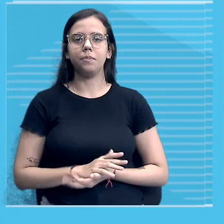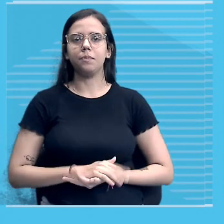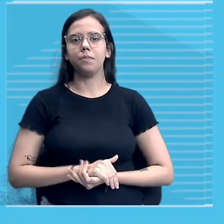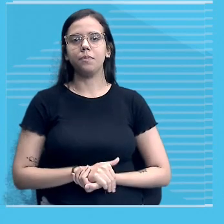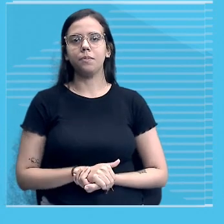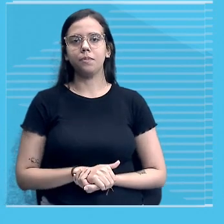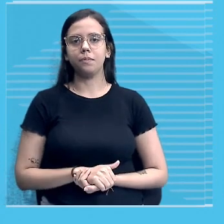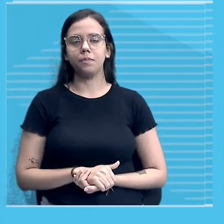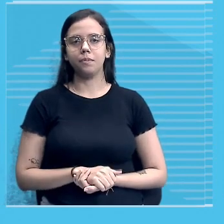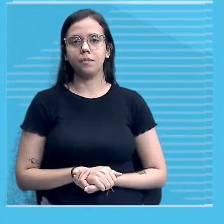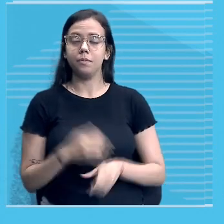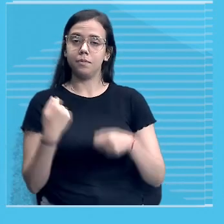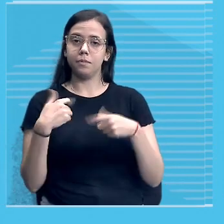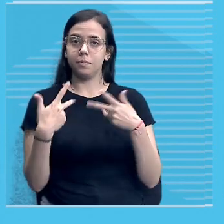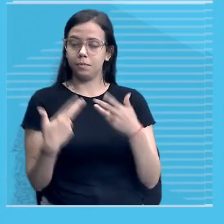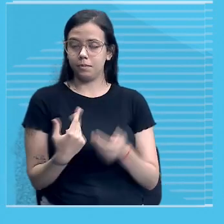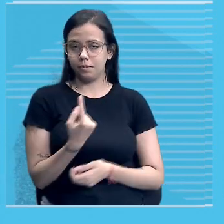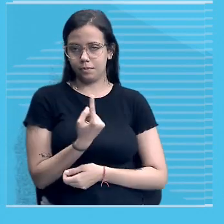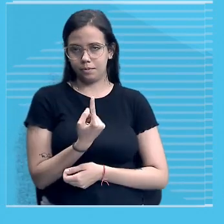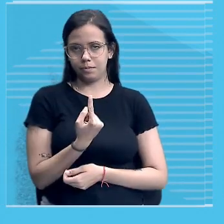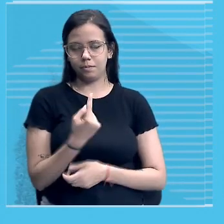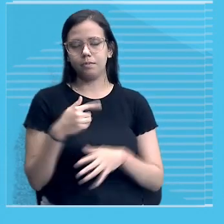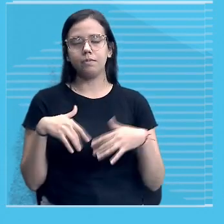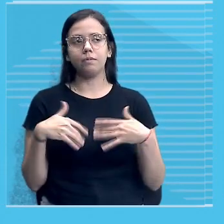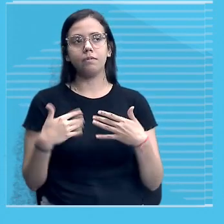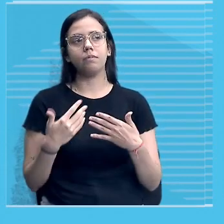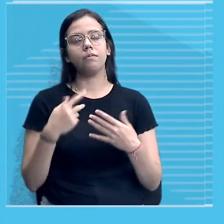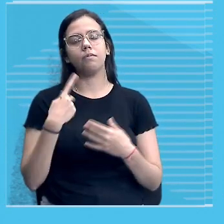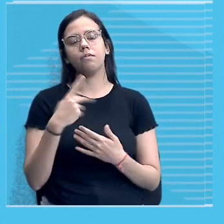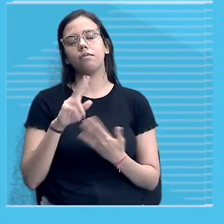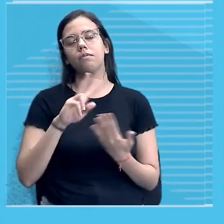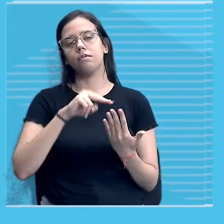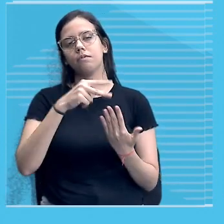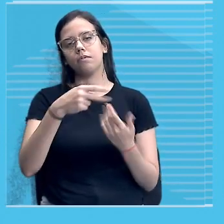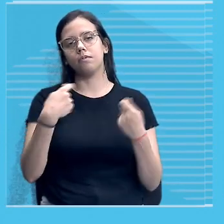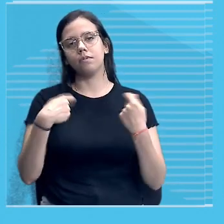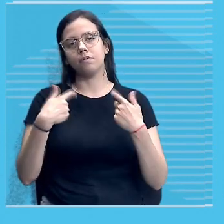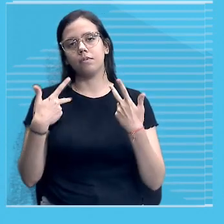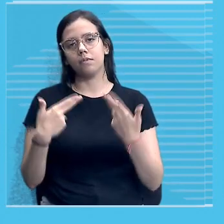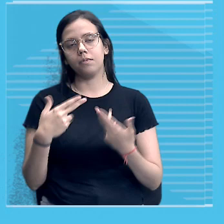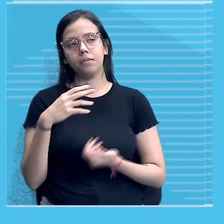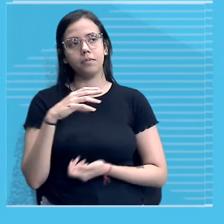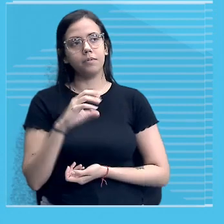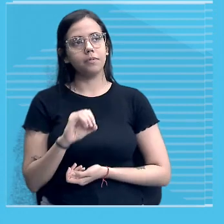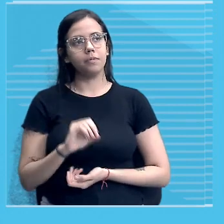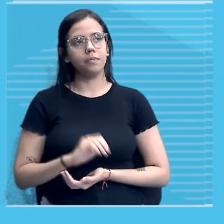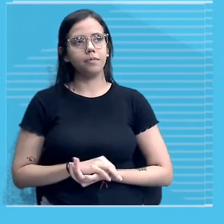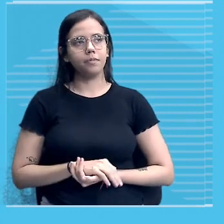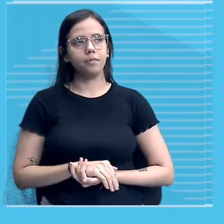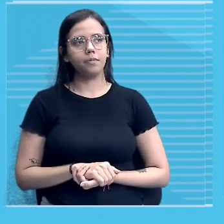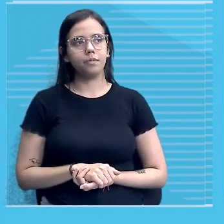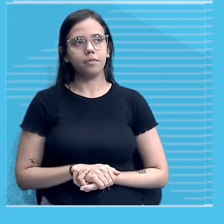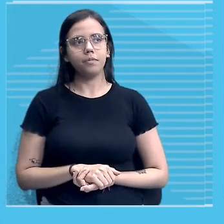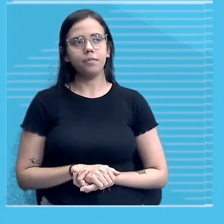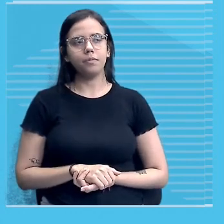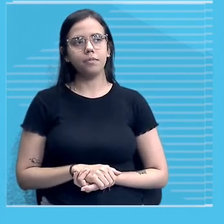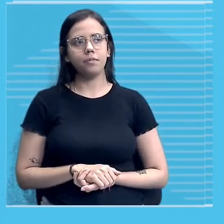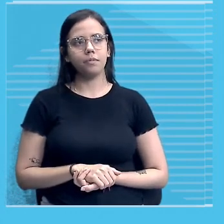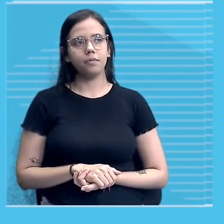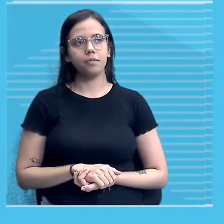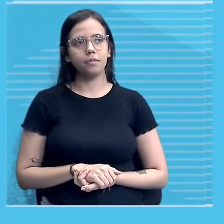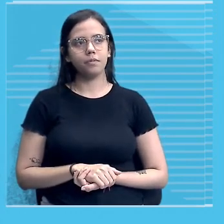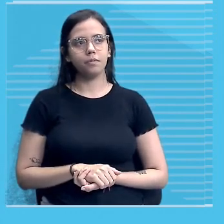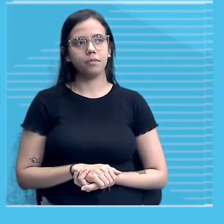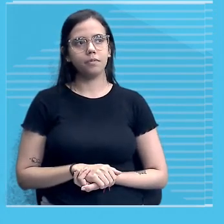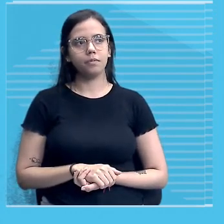você quer que seja igual a um então seu esporte tem que ser 01 meu povo eu posso simplesmente